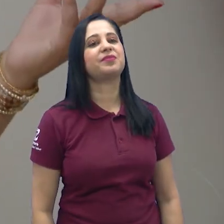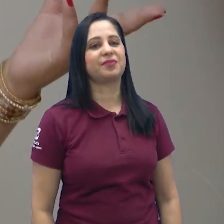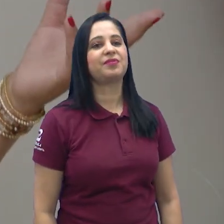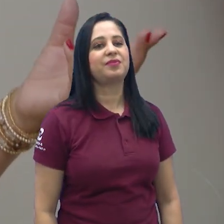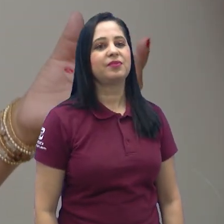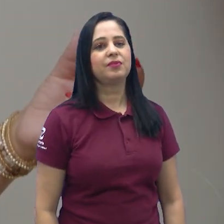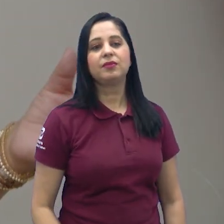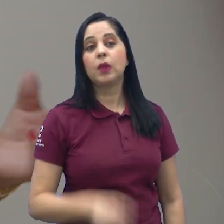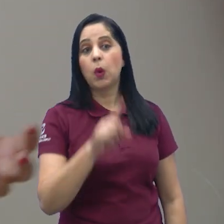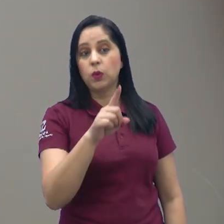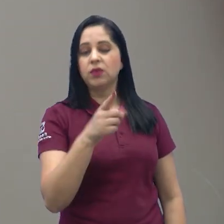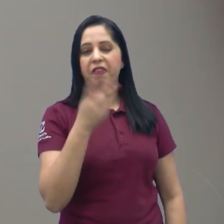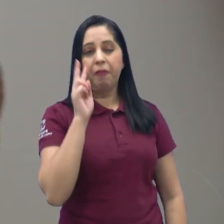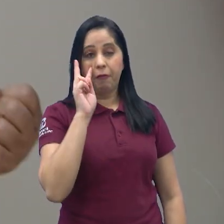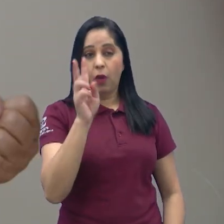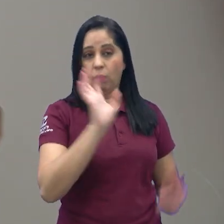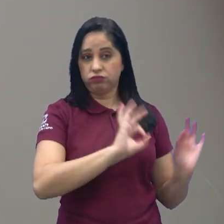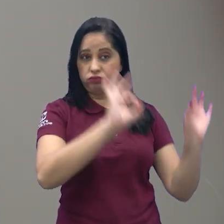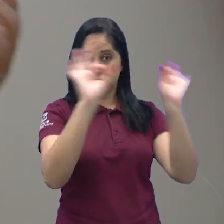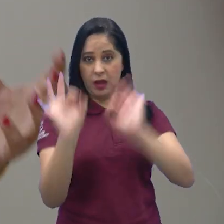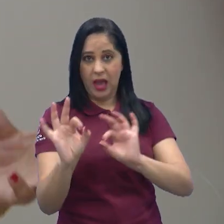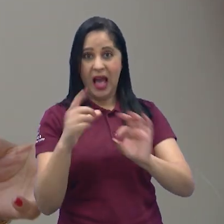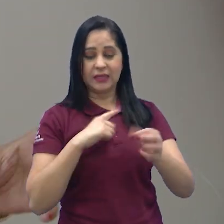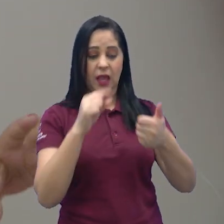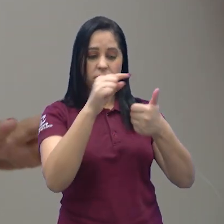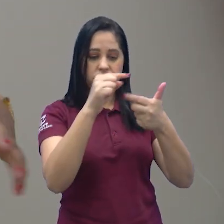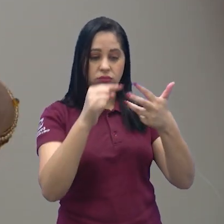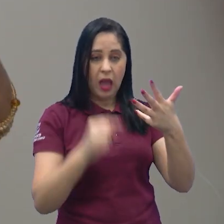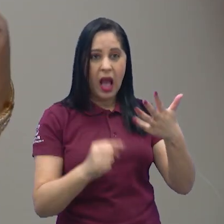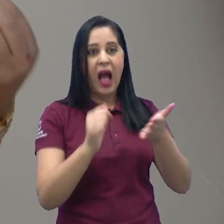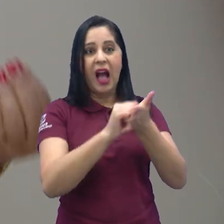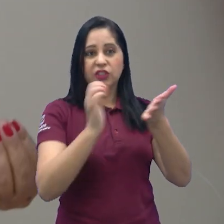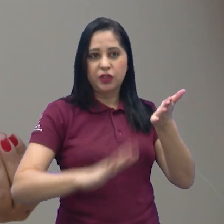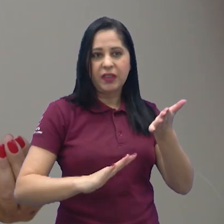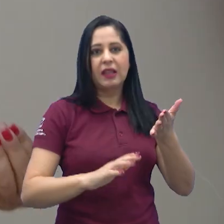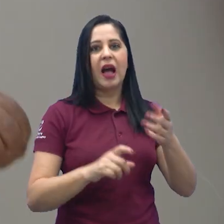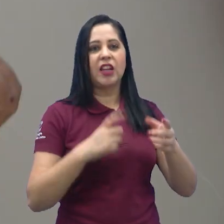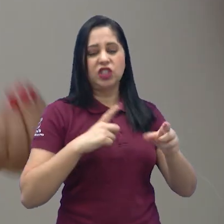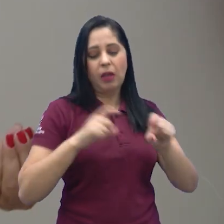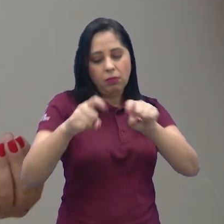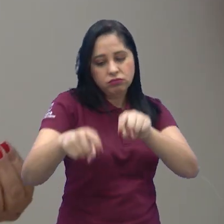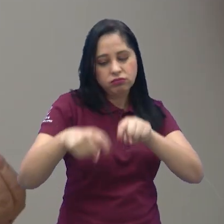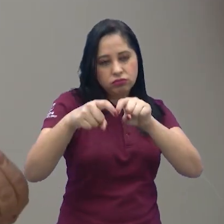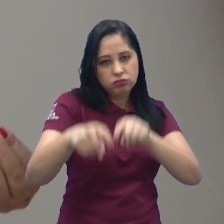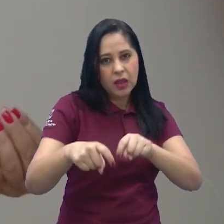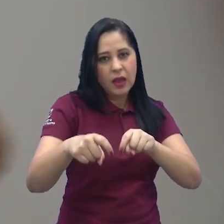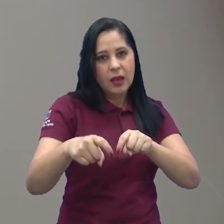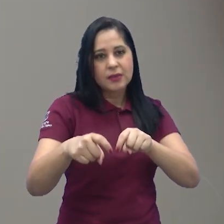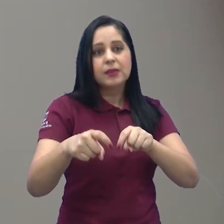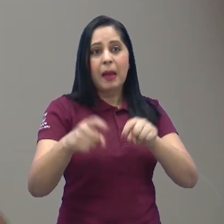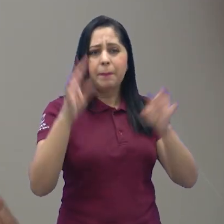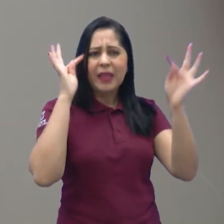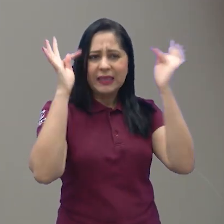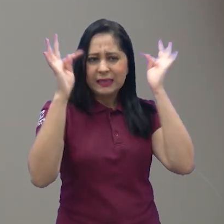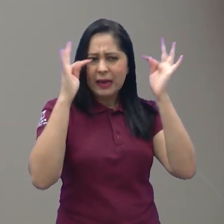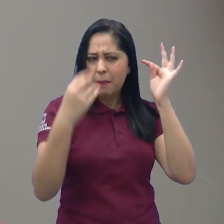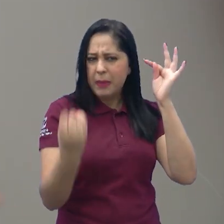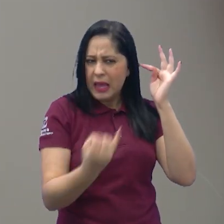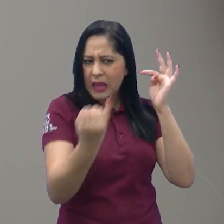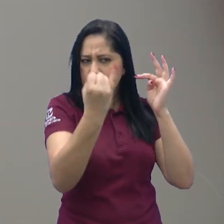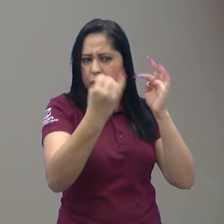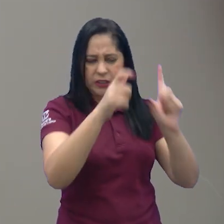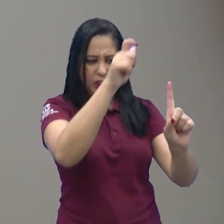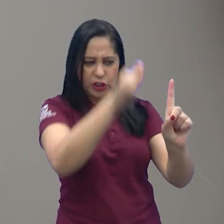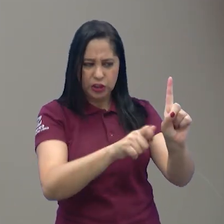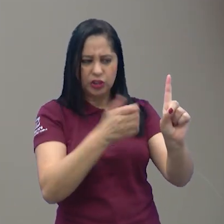ali na reportagem, são várias atividades, né? Horta, essas terapias são fundamentais no tratamento para as pessoas que têm